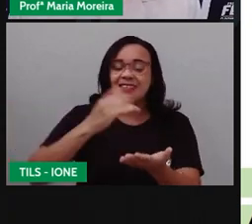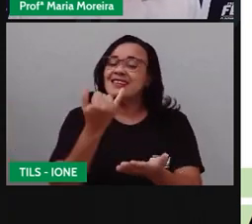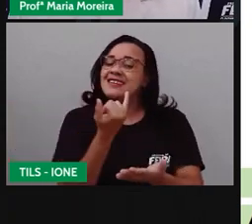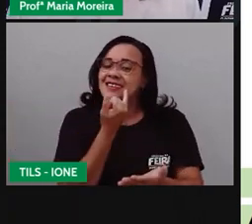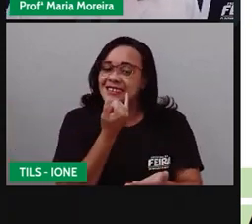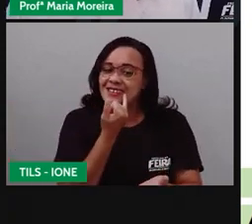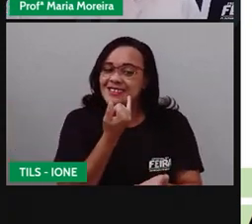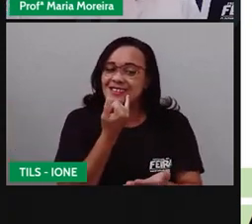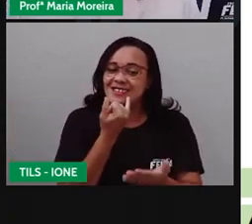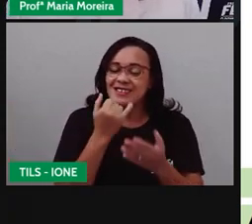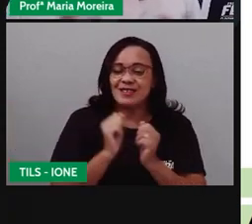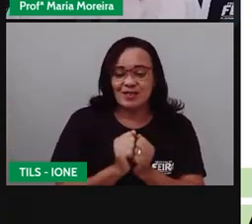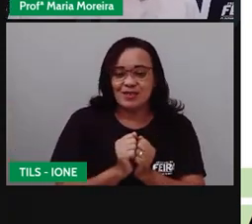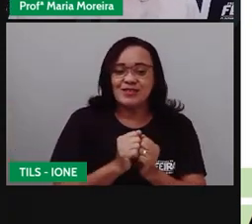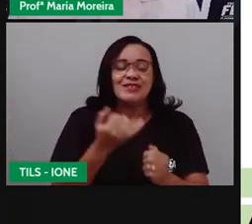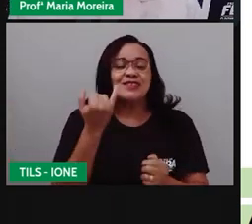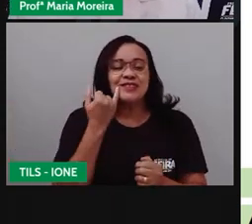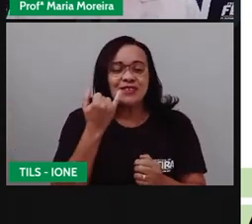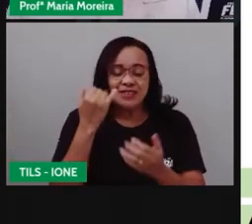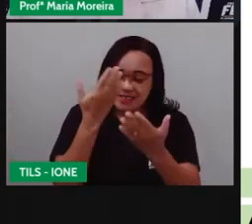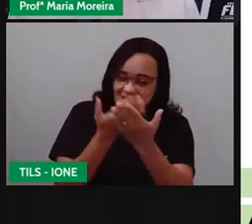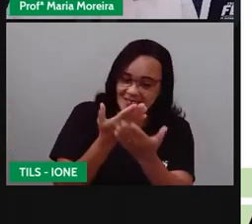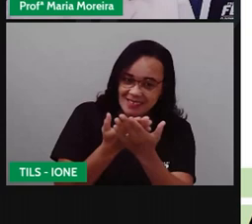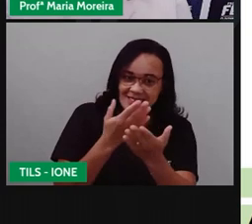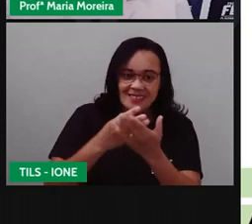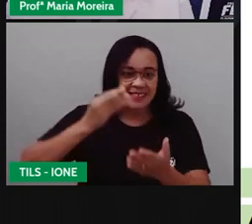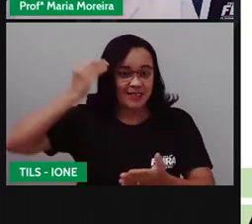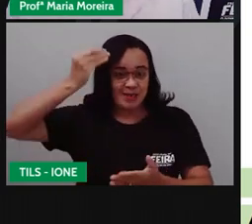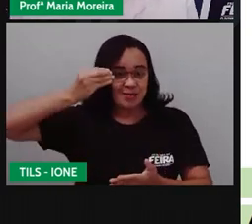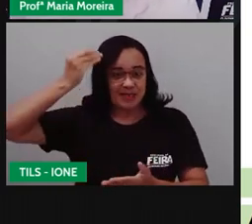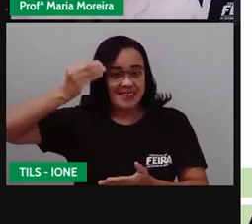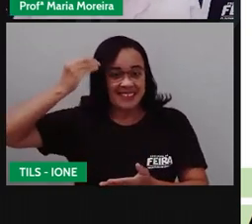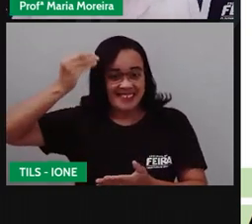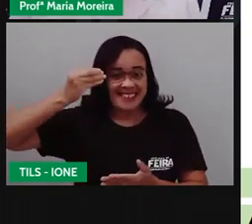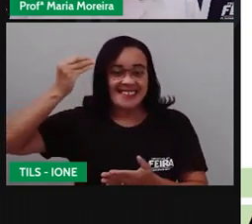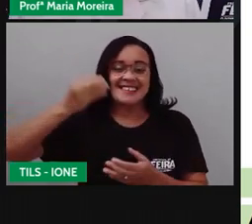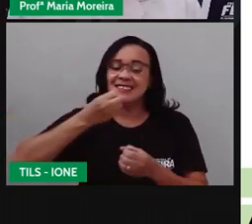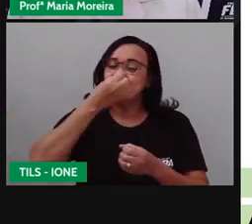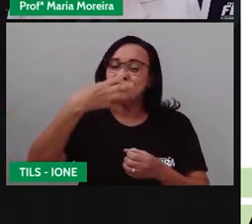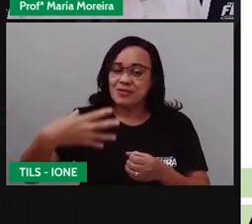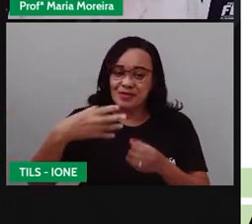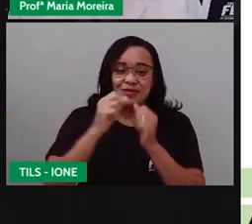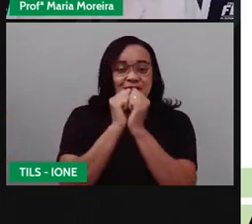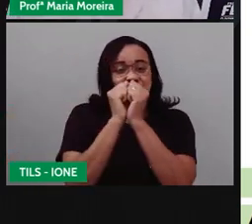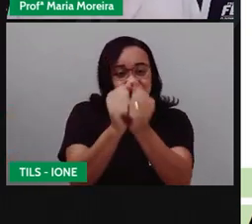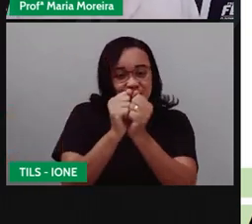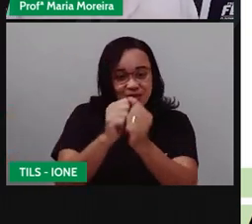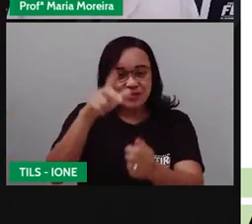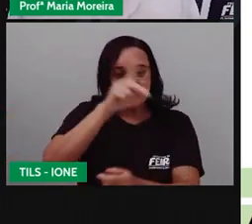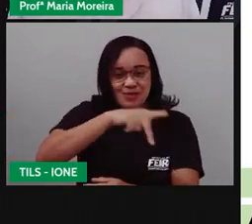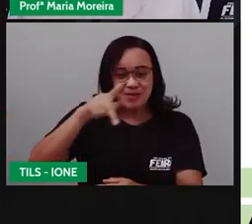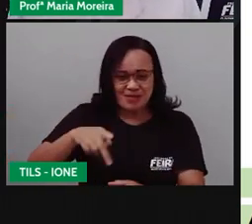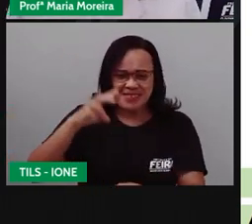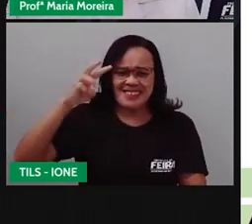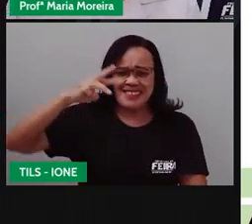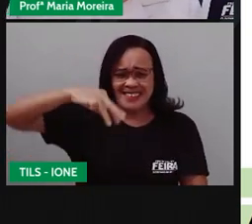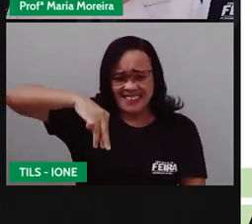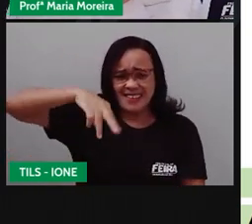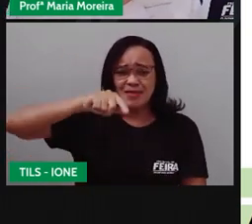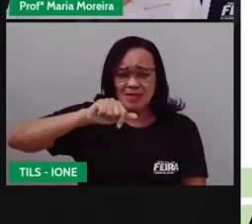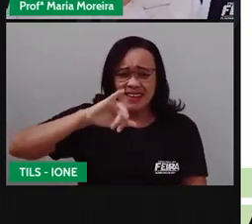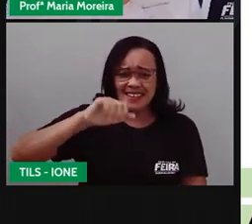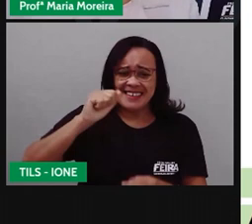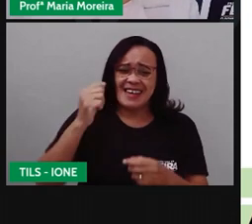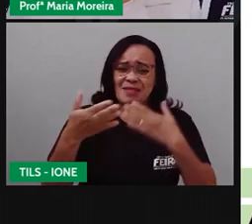né? Ione vai ficar aí essa aula, vai ter essa experiência, né, de ter uma aula aqui com Pró Maria que não para de conversar.